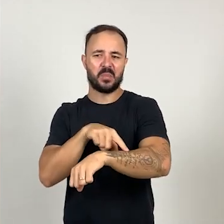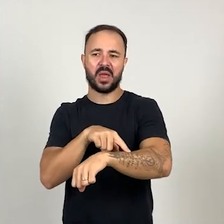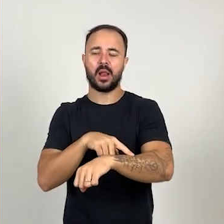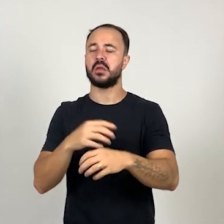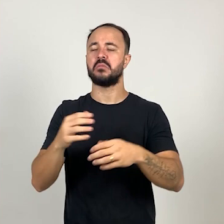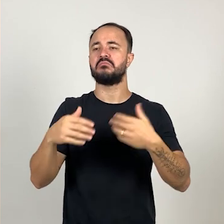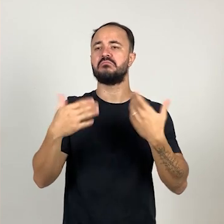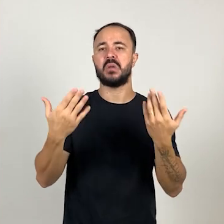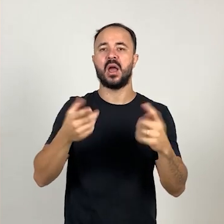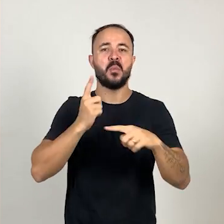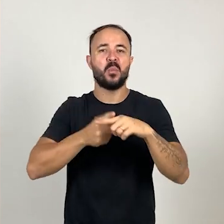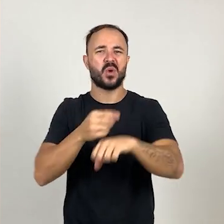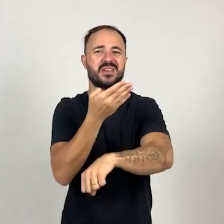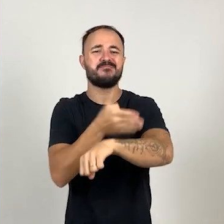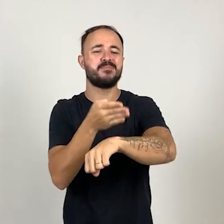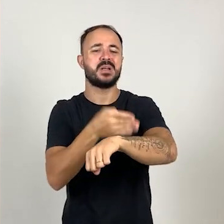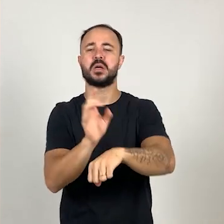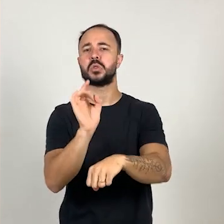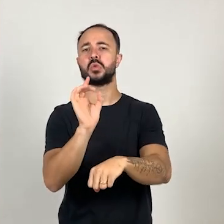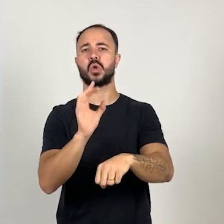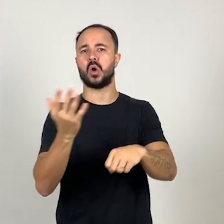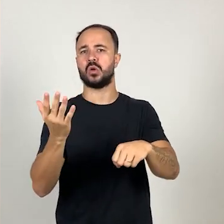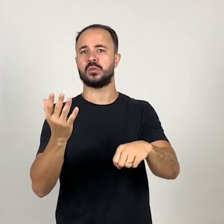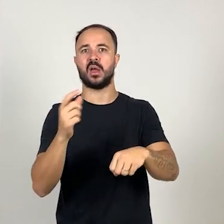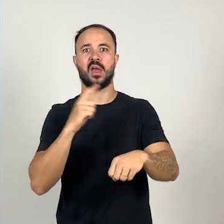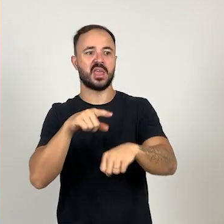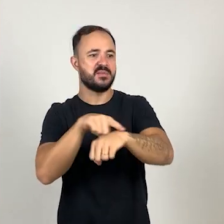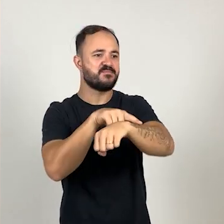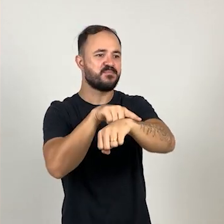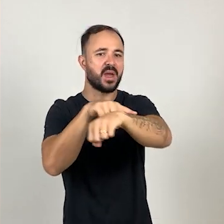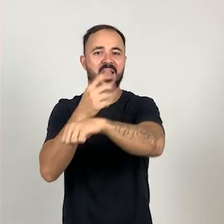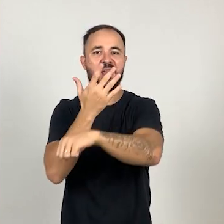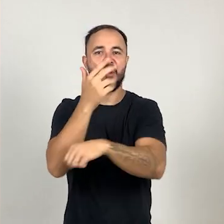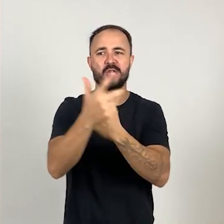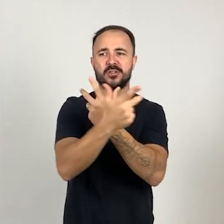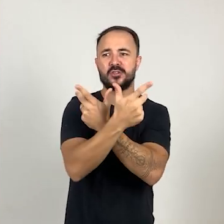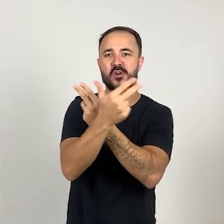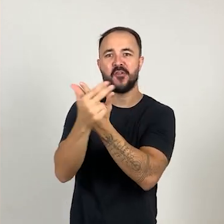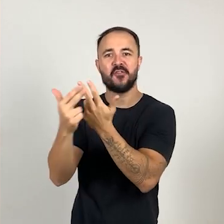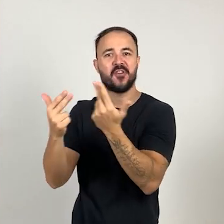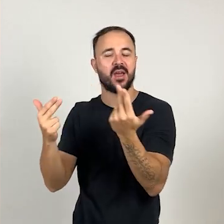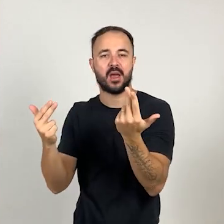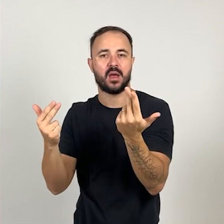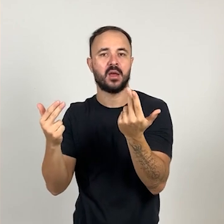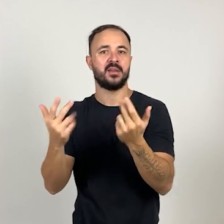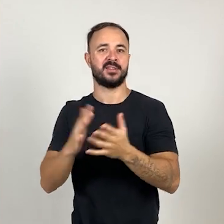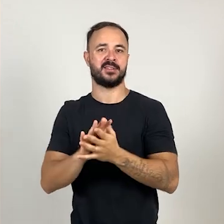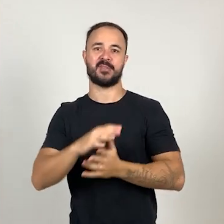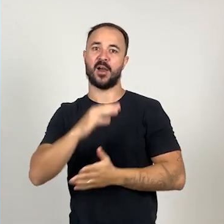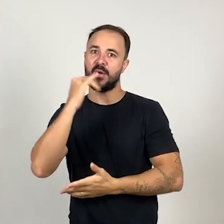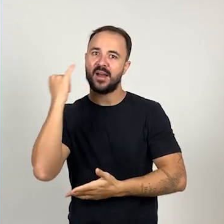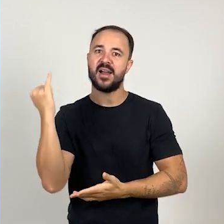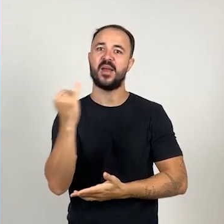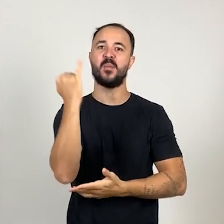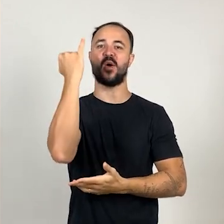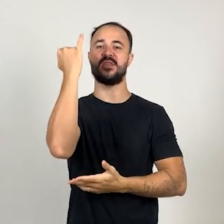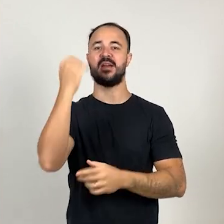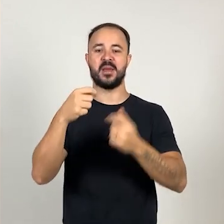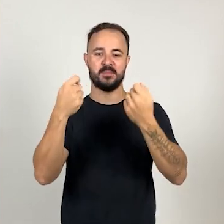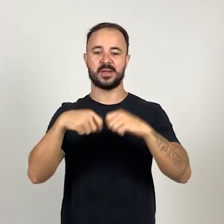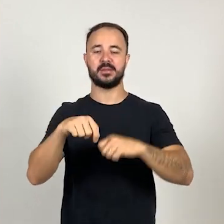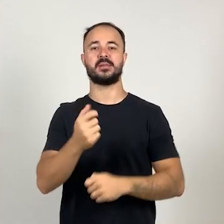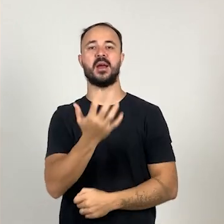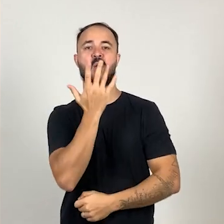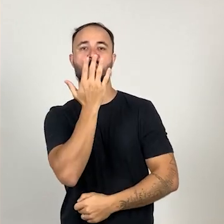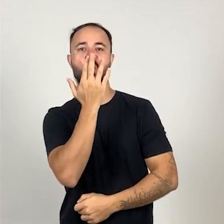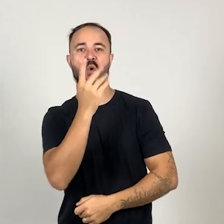da pele humana, que possui uma ampla variedade de tons. É importante chamar os tons de bege pelo nome